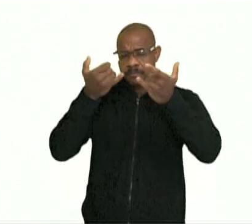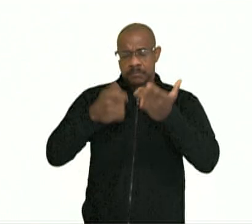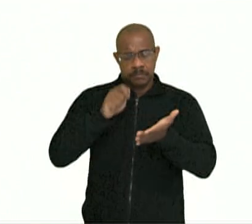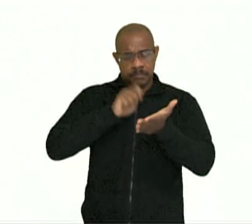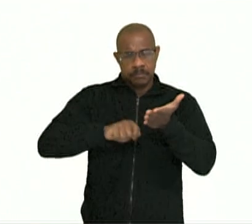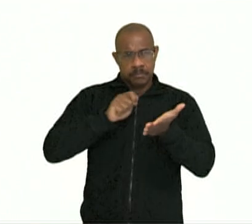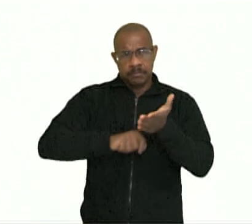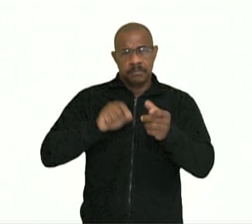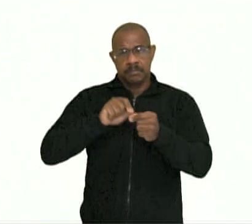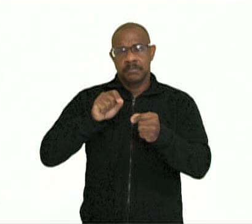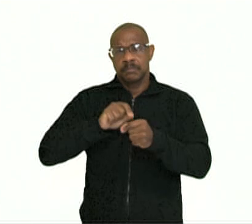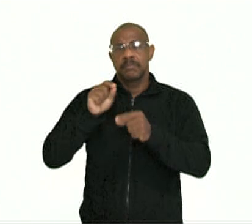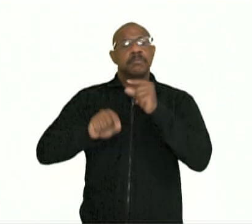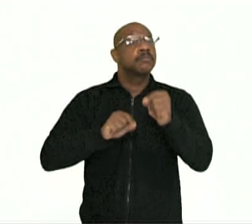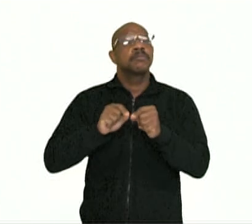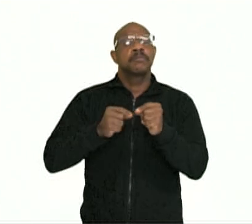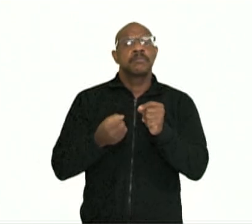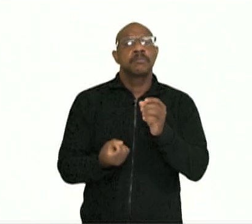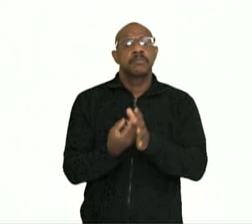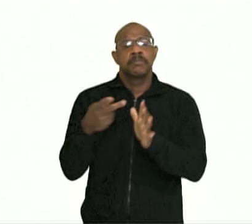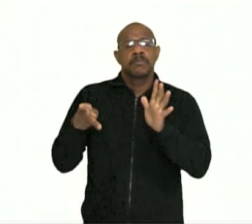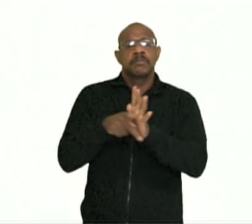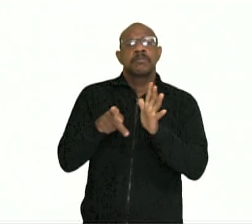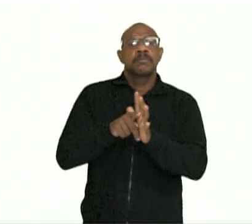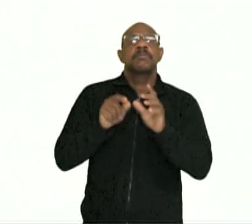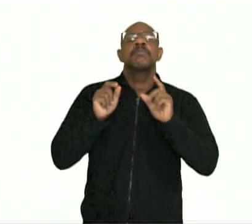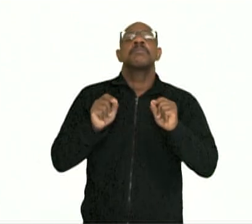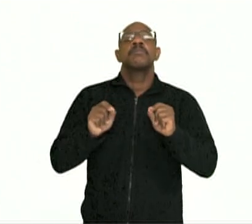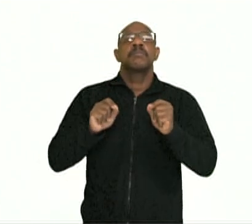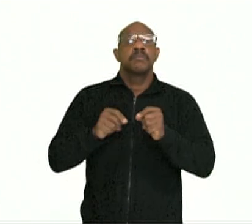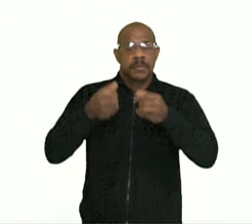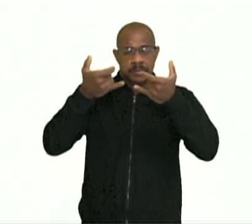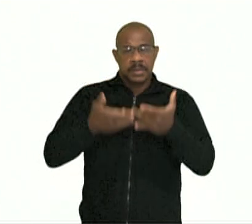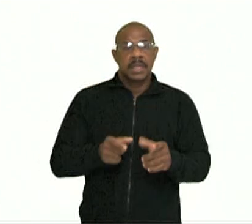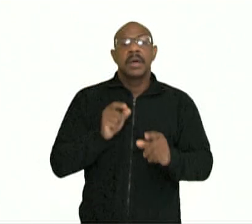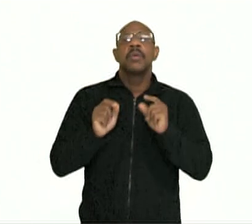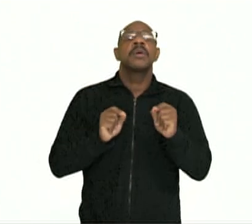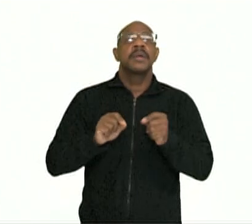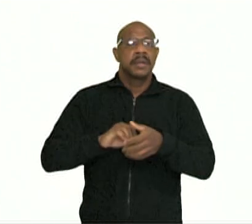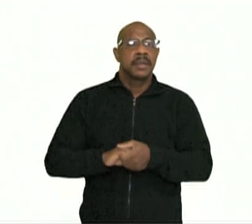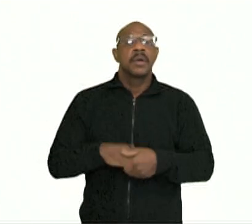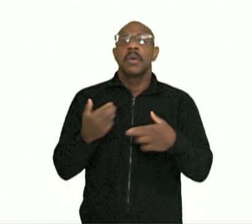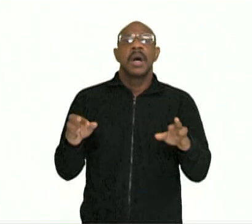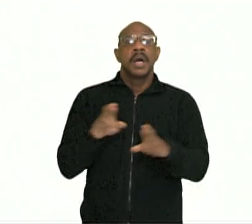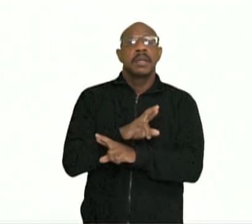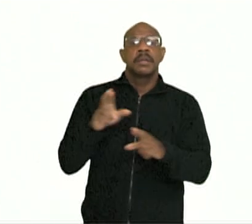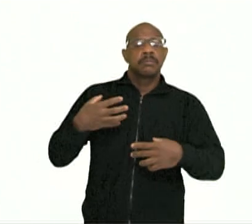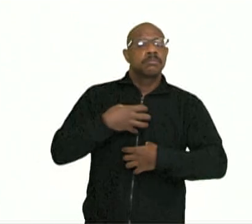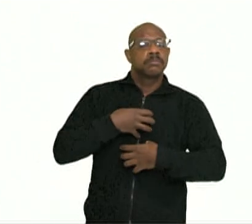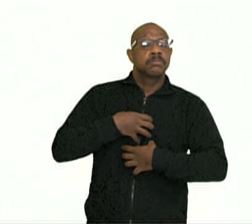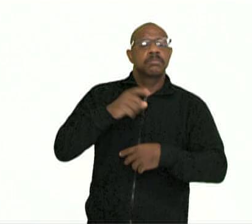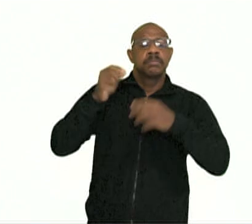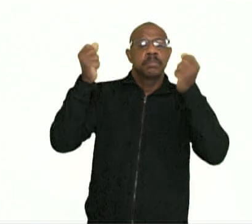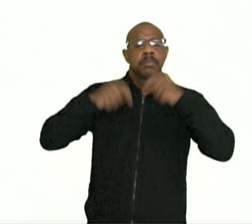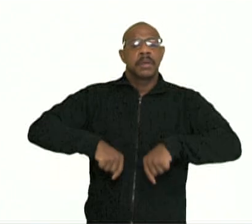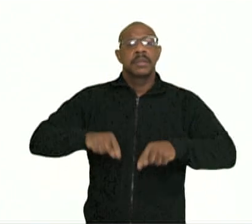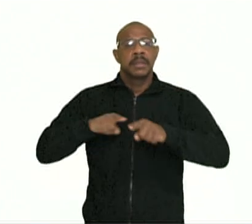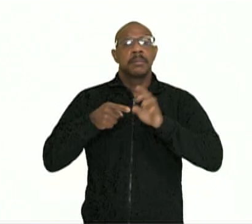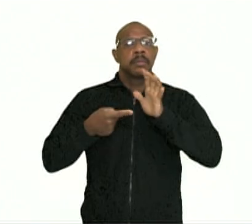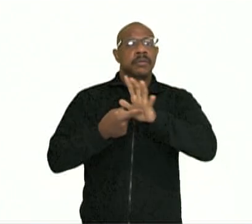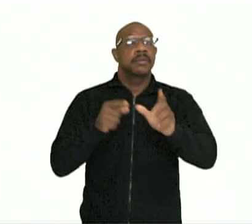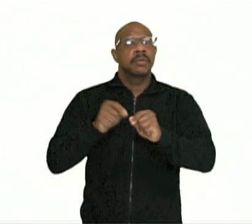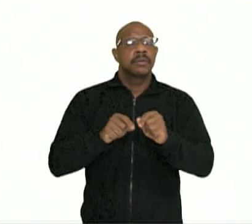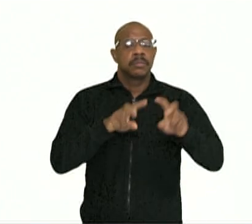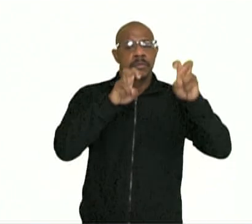para cumprir uma finalidade específica. Qual? Qual é a relação de sentido que pode ser estabelecida entre